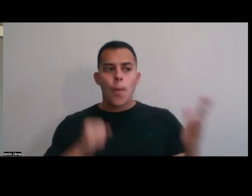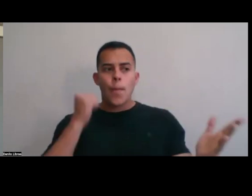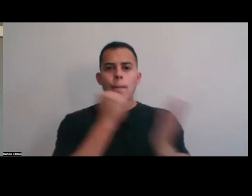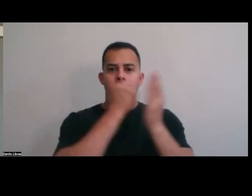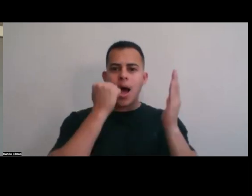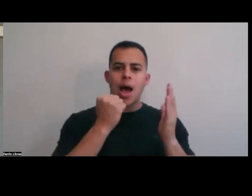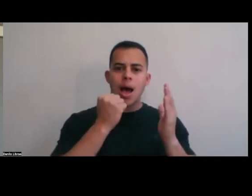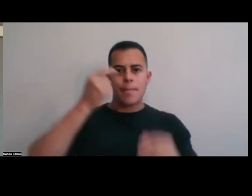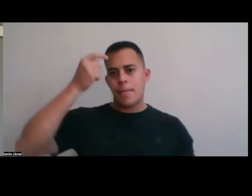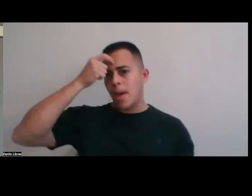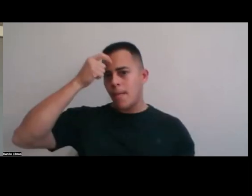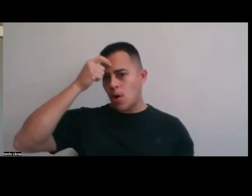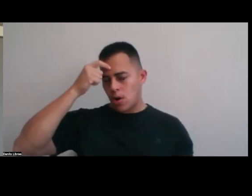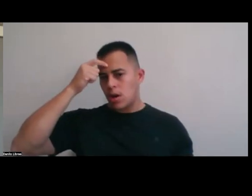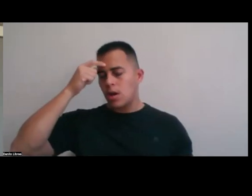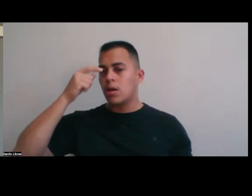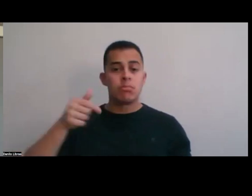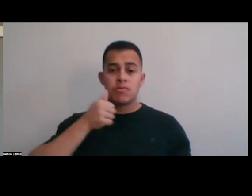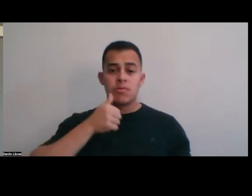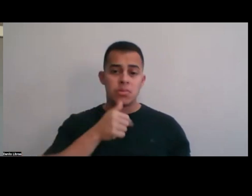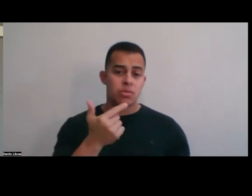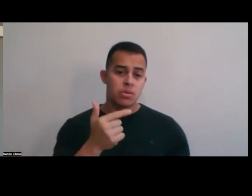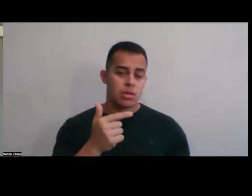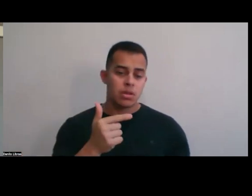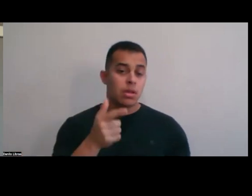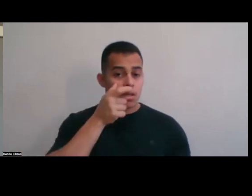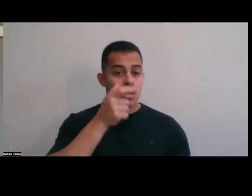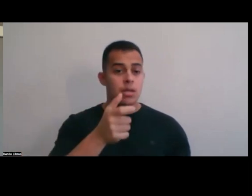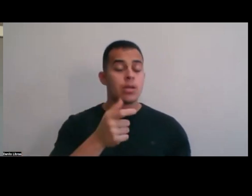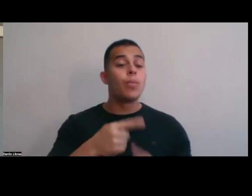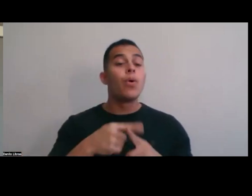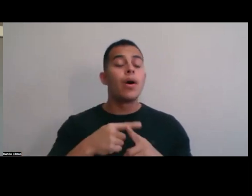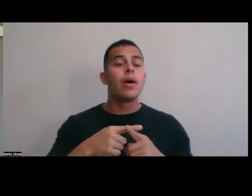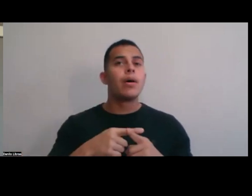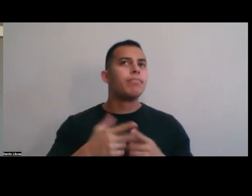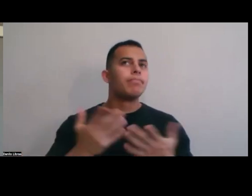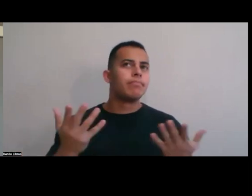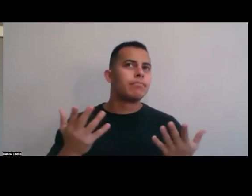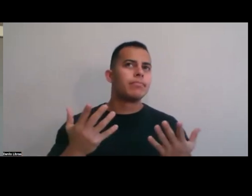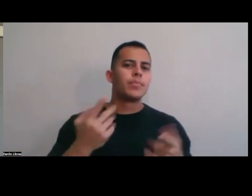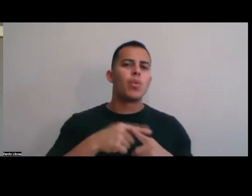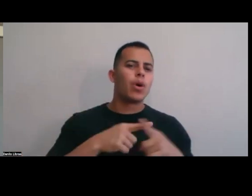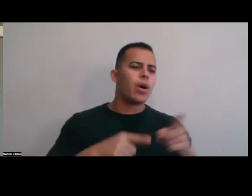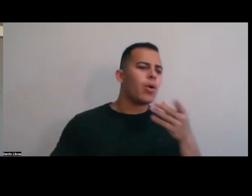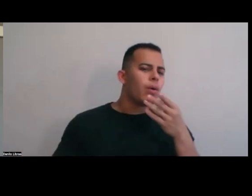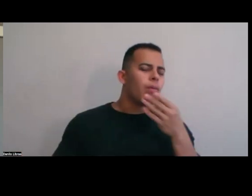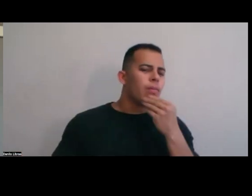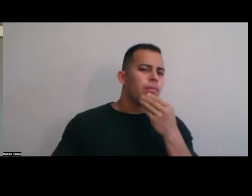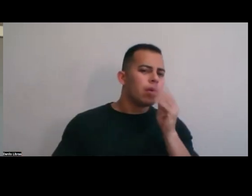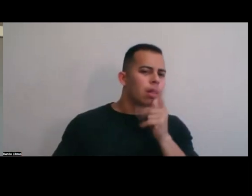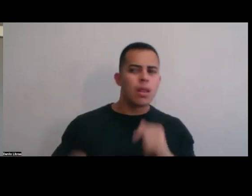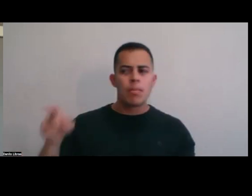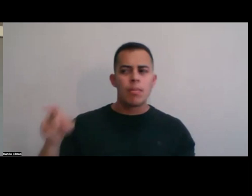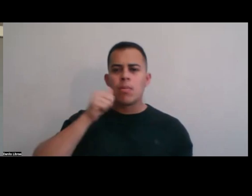exercício materno. As fêmeas não têm mais. É interessante, porque por que será que num sexo dura mais do que no outro essa programação